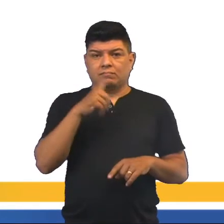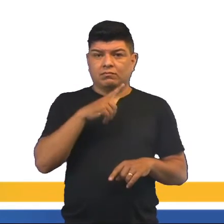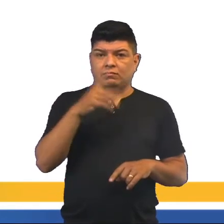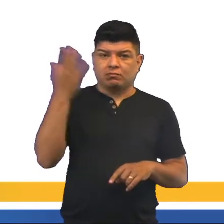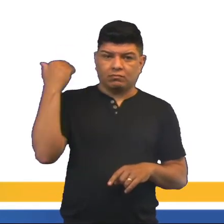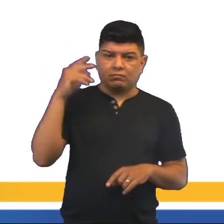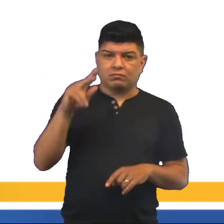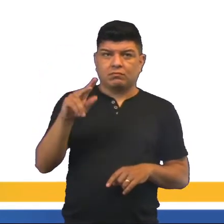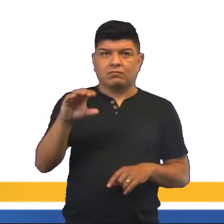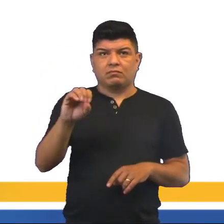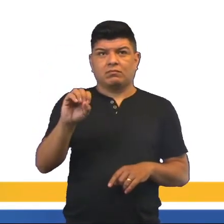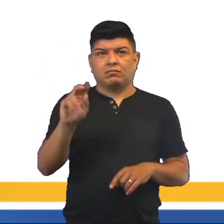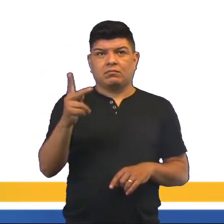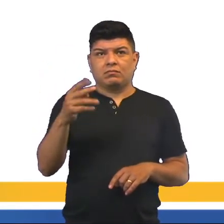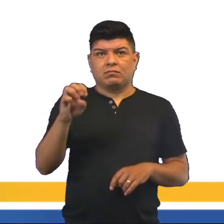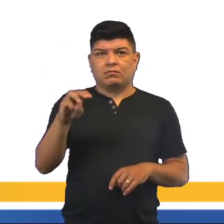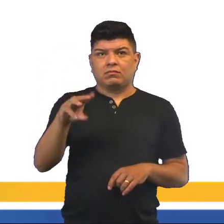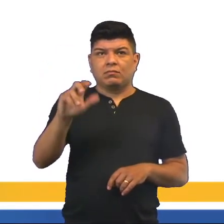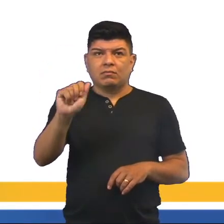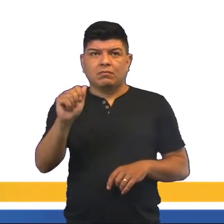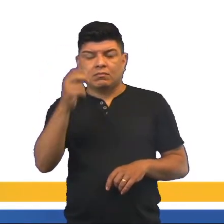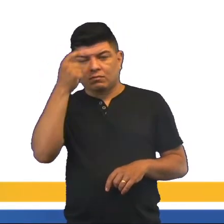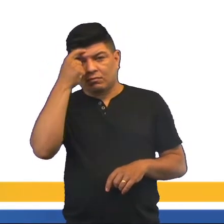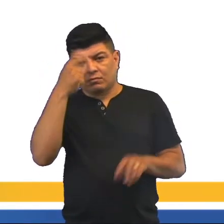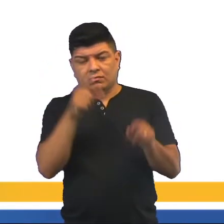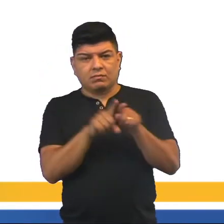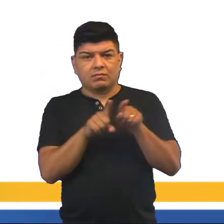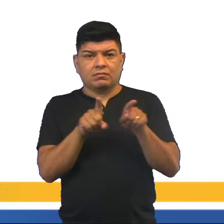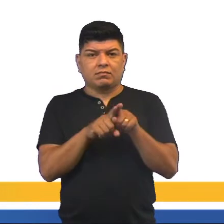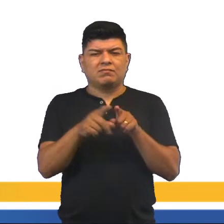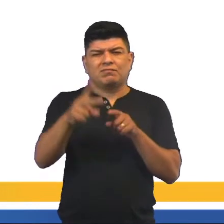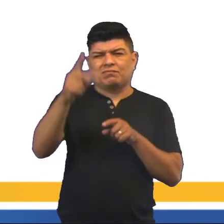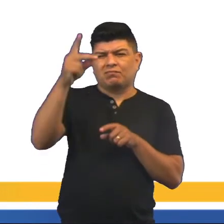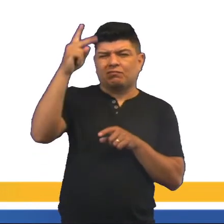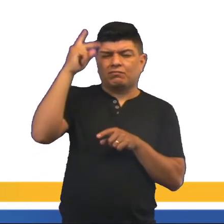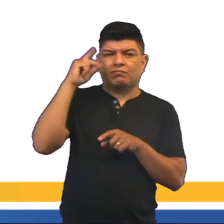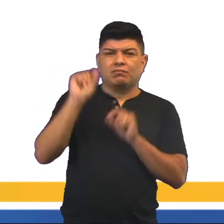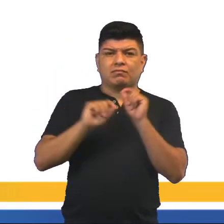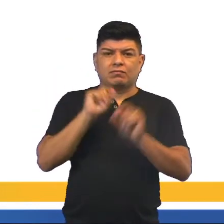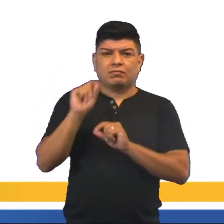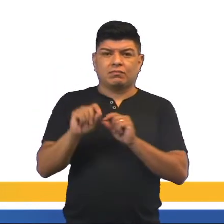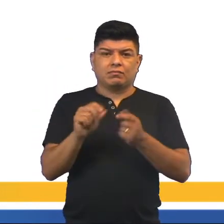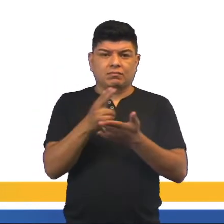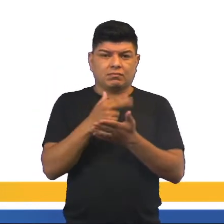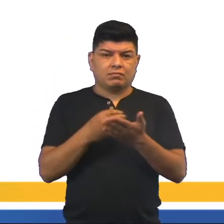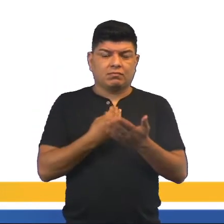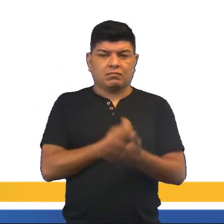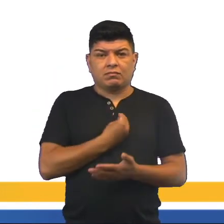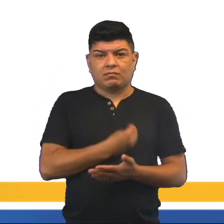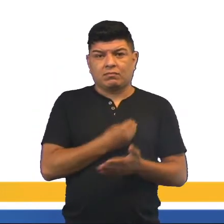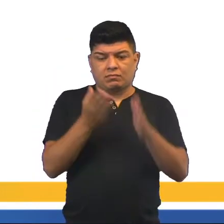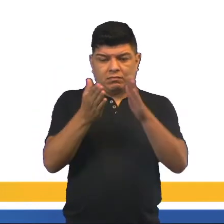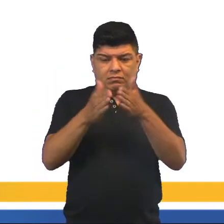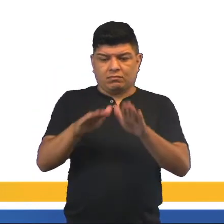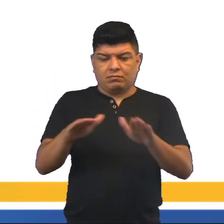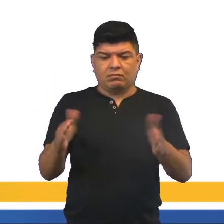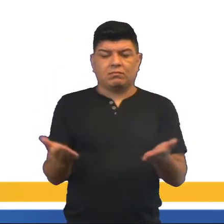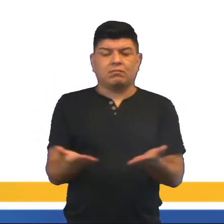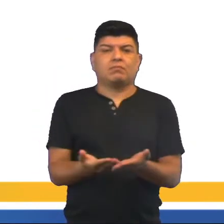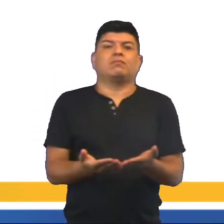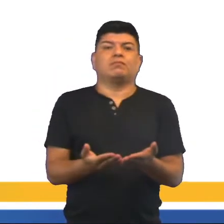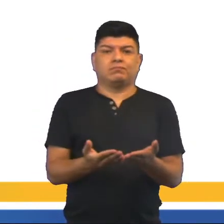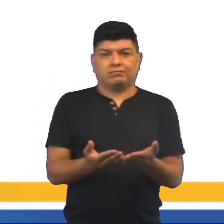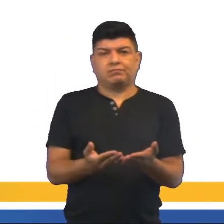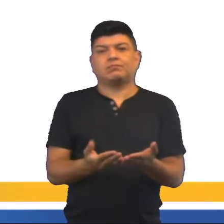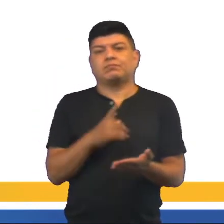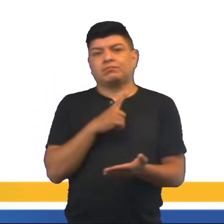tempo dos olmecas. Era também pensado, desde há muito tempo, que muitos dos glifos presentes em esculturas